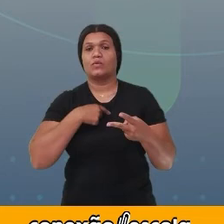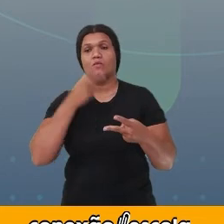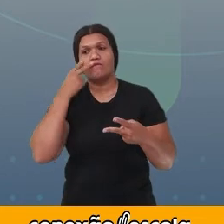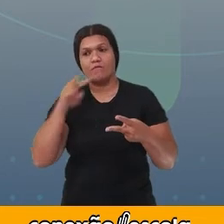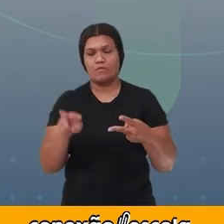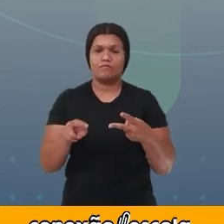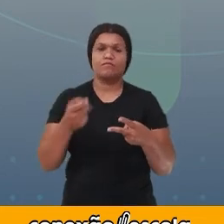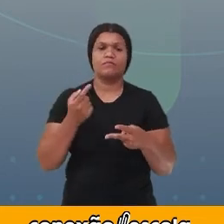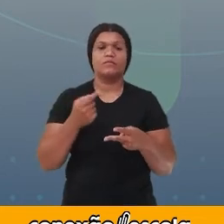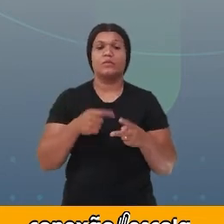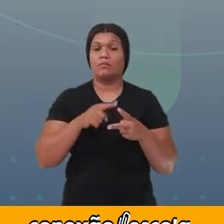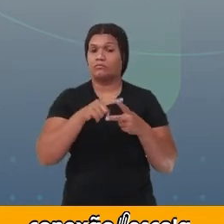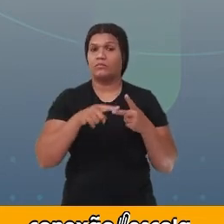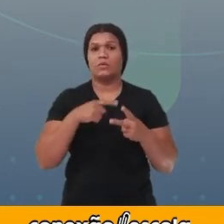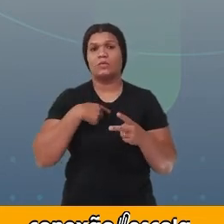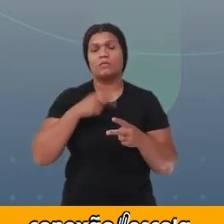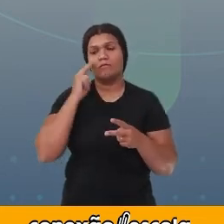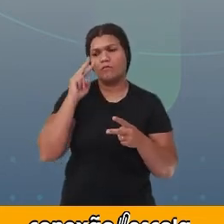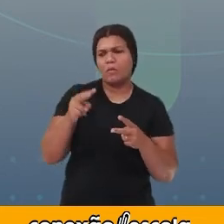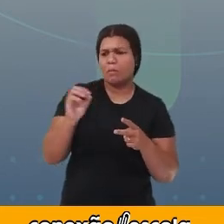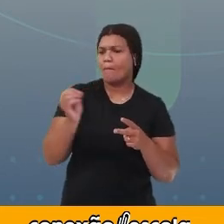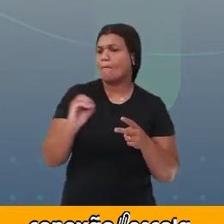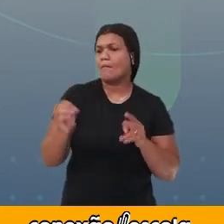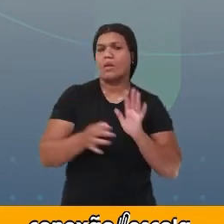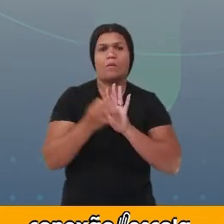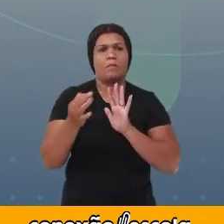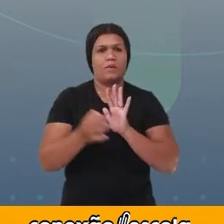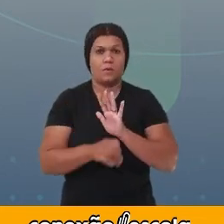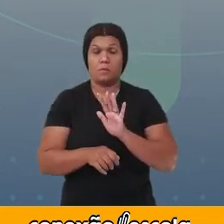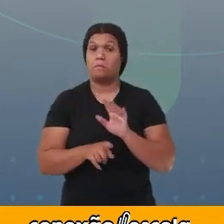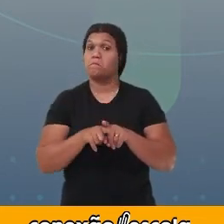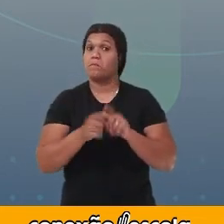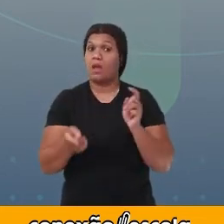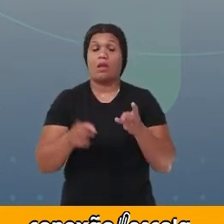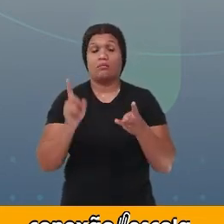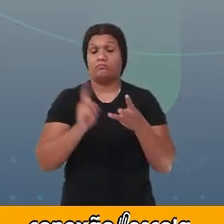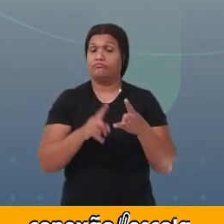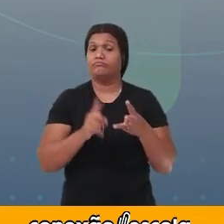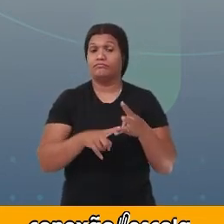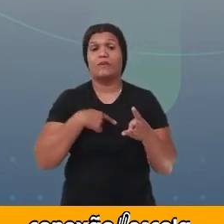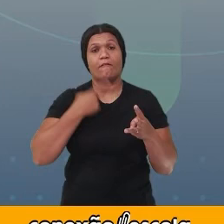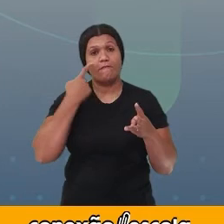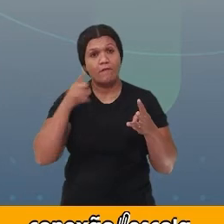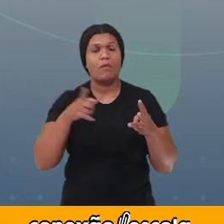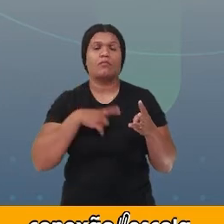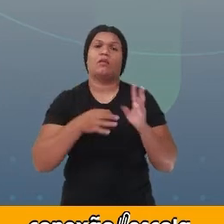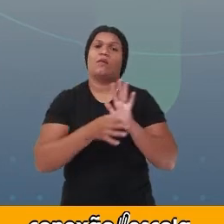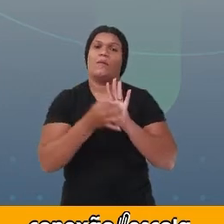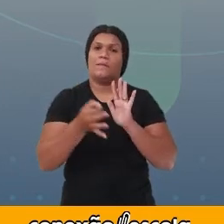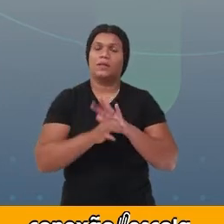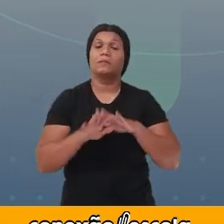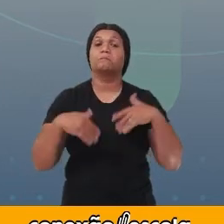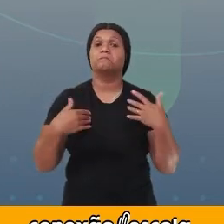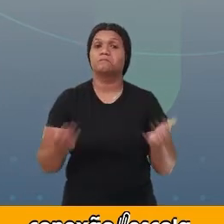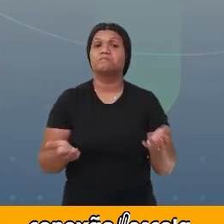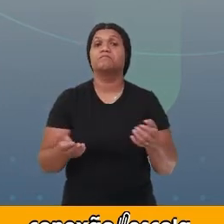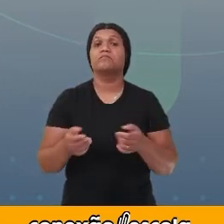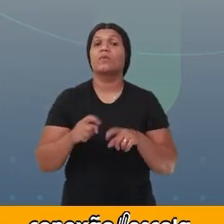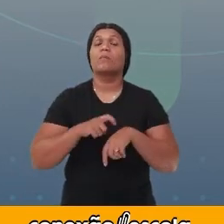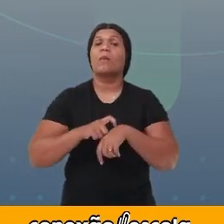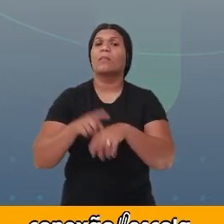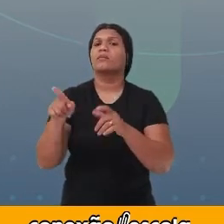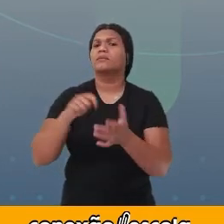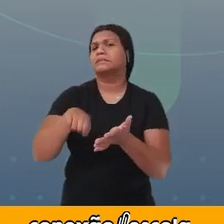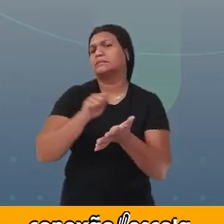não percebemos a opinião do autor. Já no exemplo 3, nós vemos isso. Então, quando ele